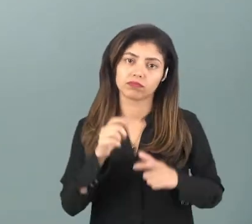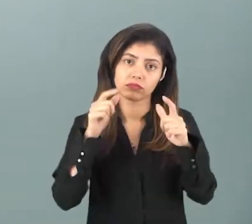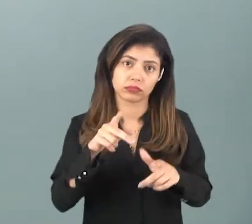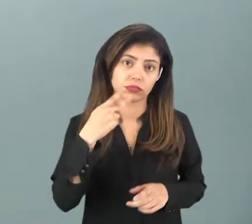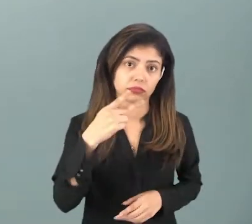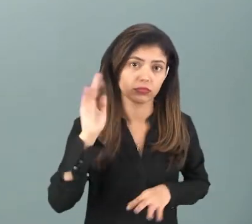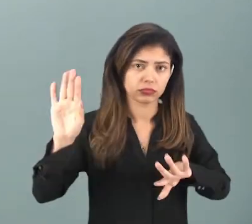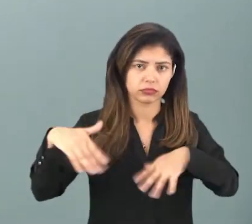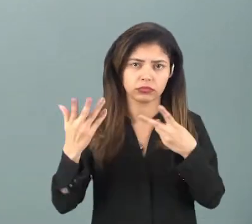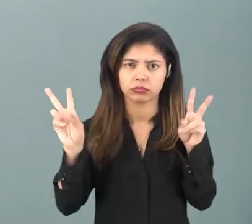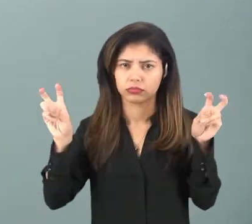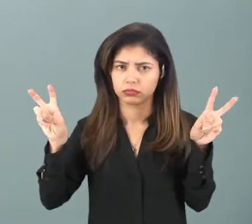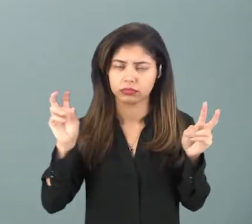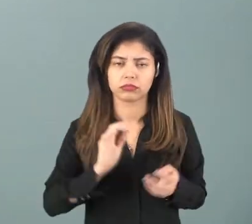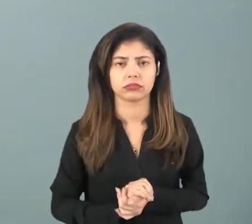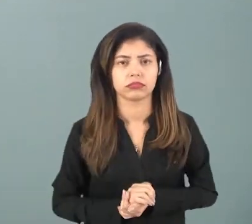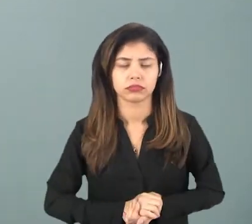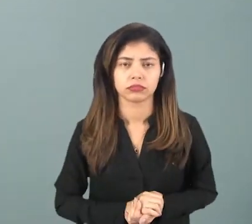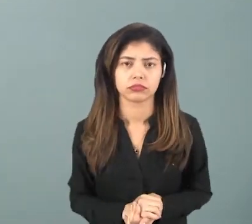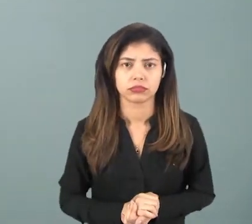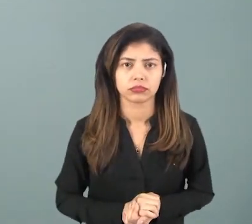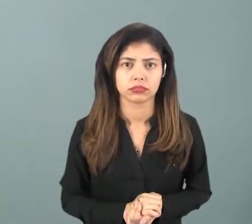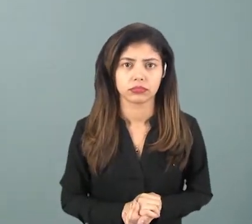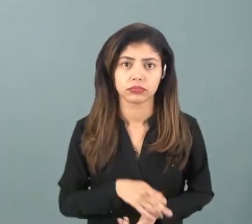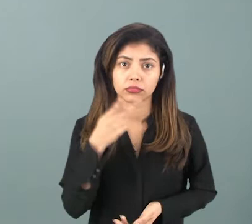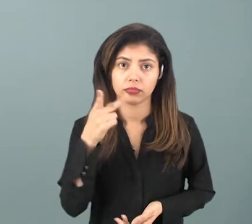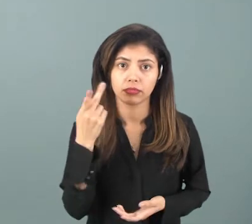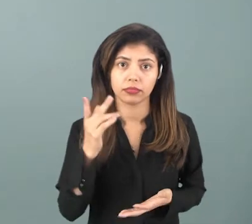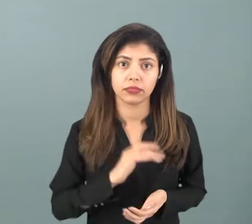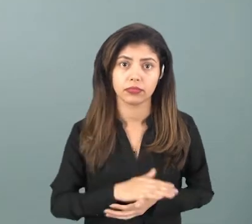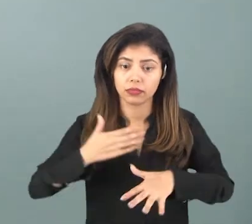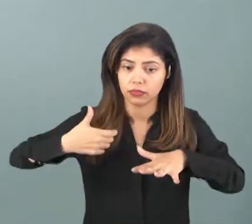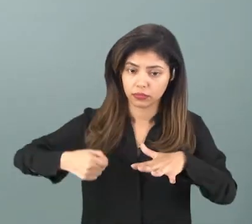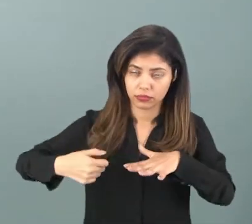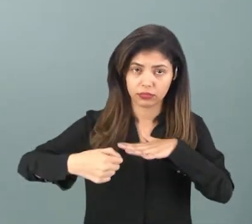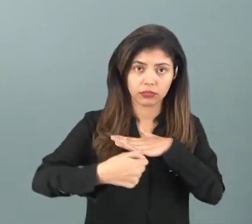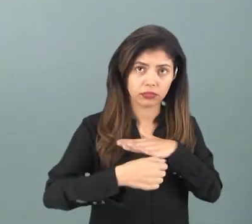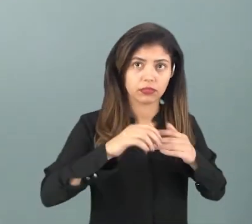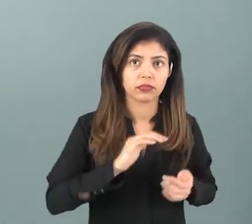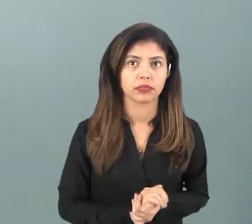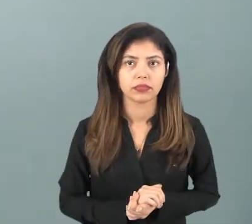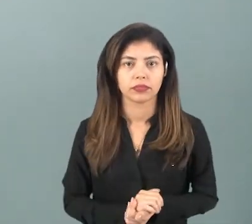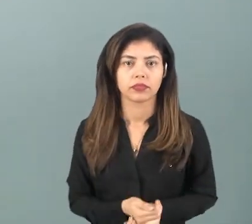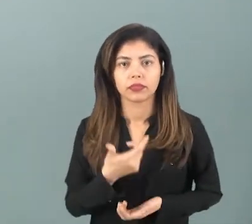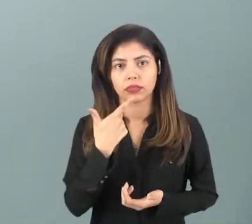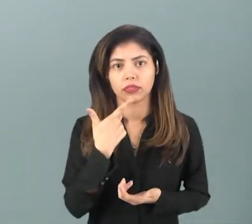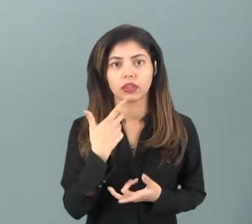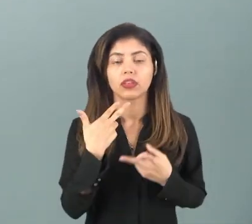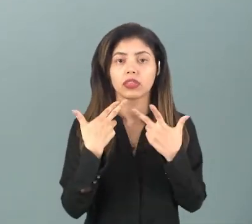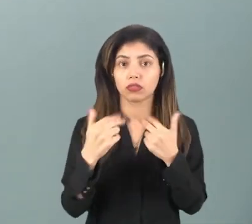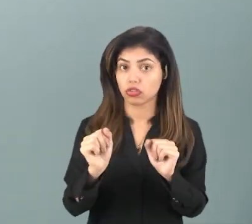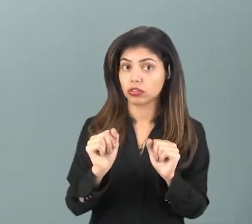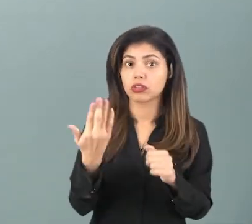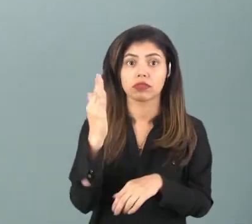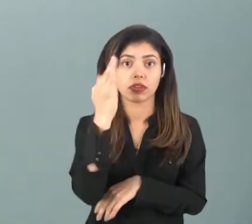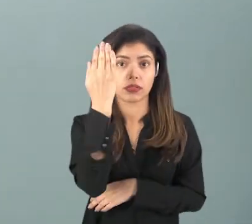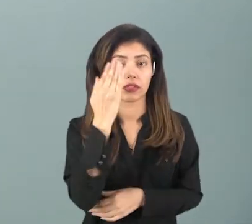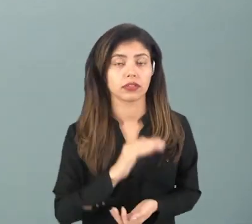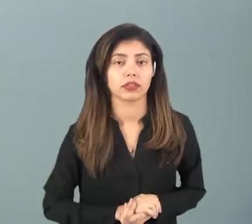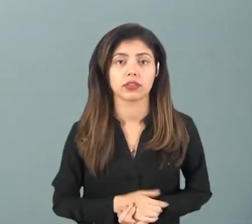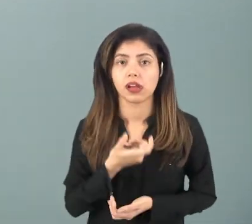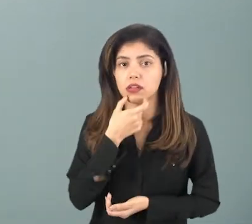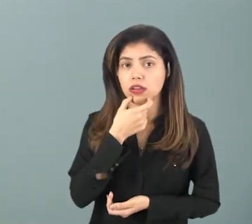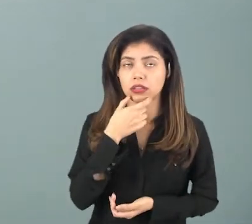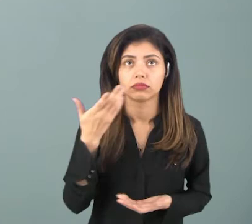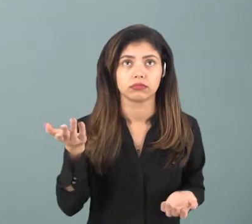ela fala qual é o tema do artigo de opinião dela aí. Ela fala das fake news, ou seja, notícias falsas. E é um termo em